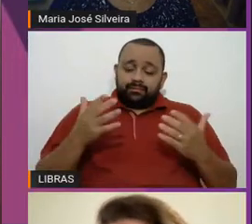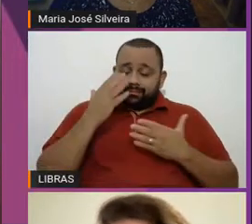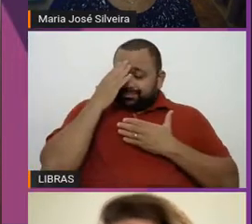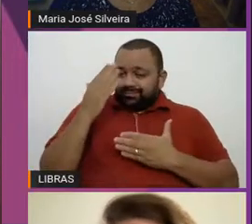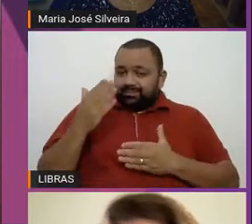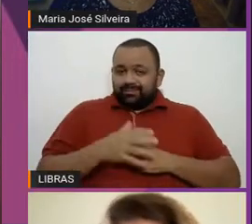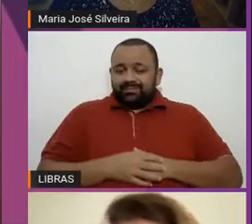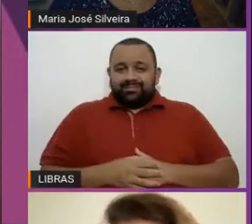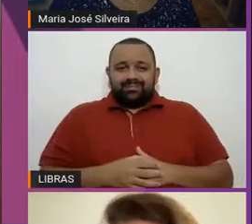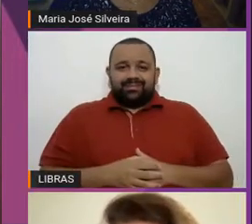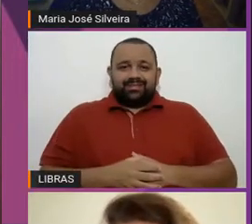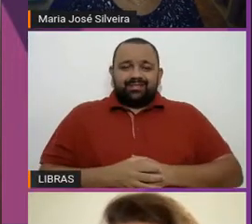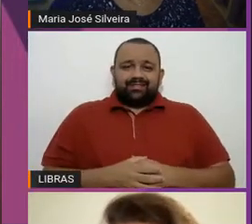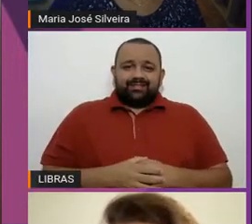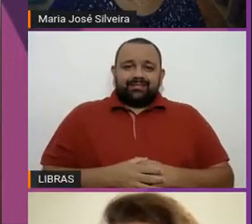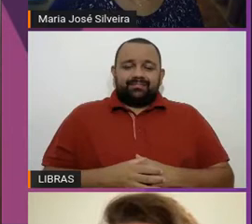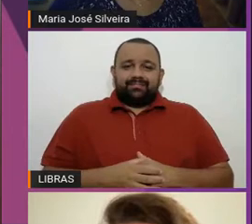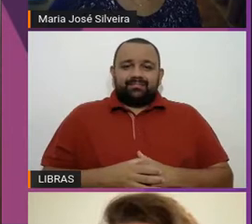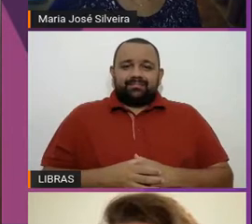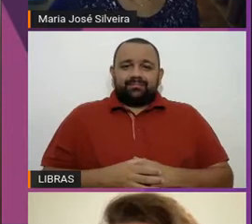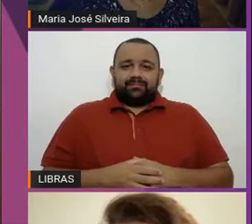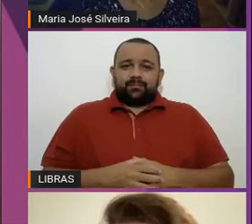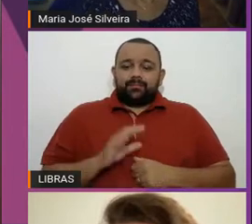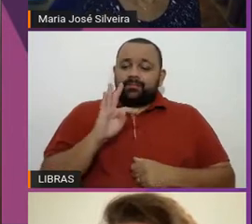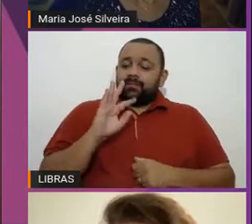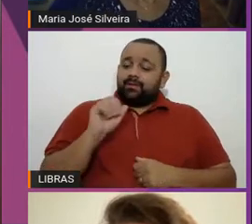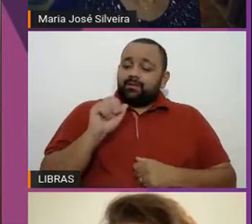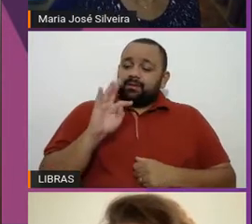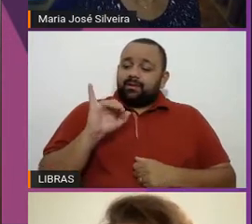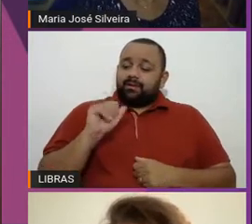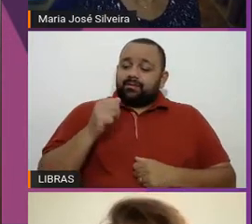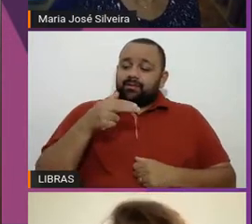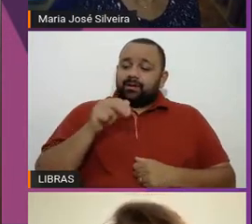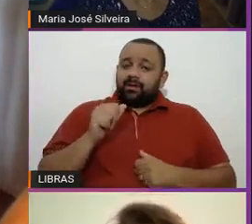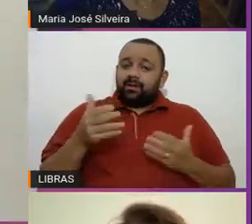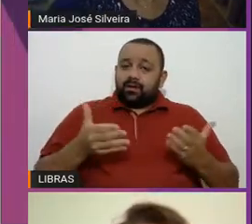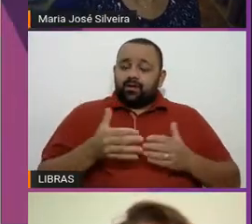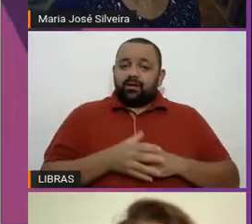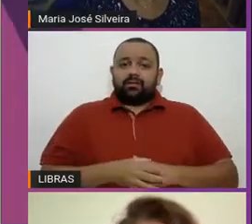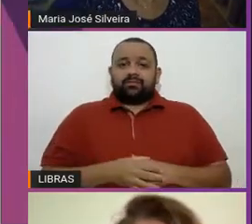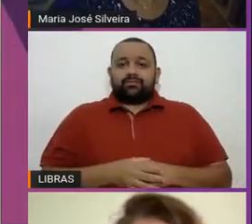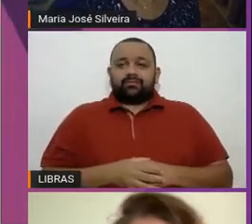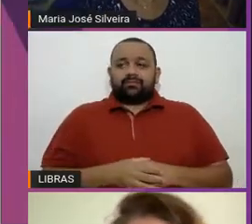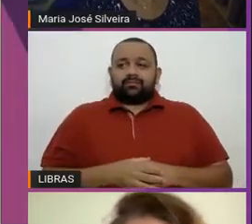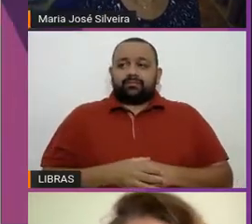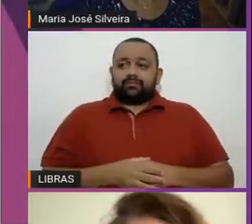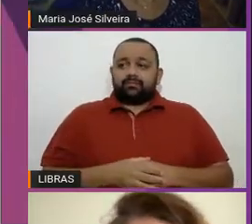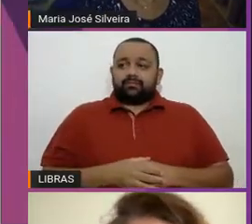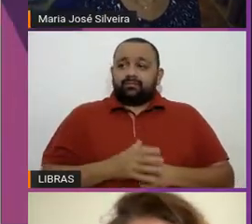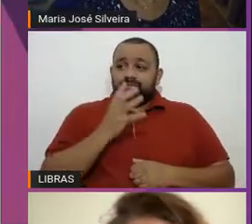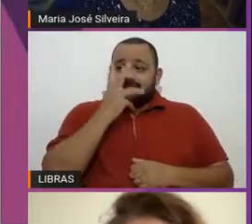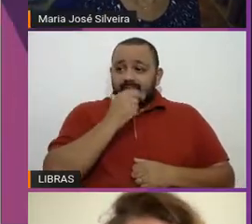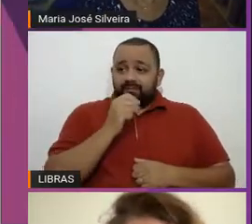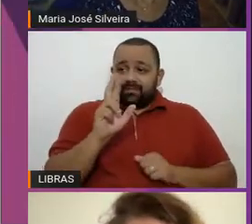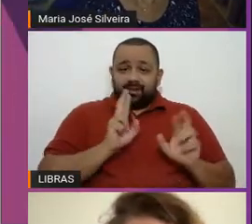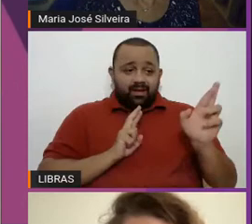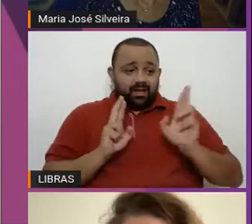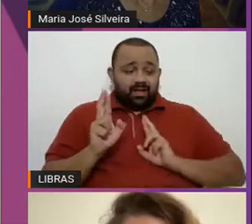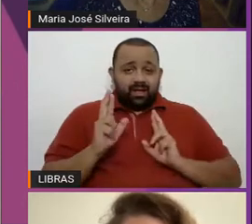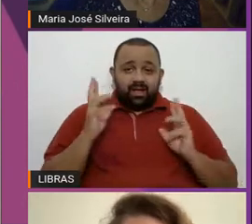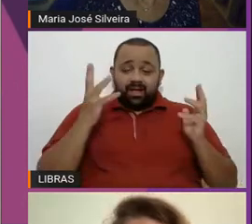obrigada a Tatiana era ouvir as suas respostas